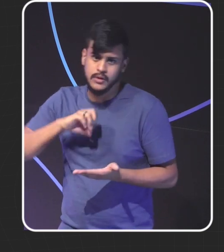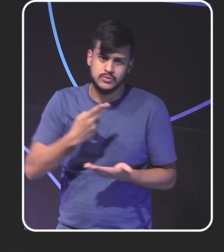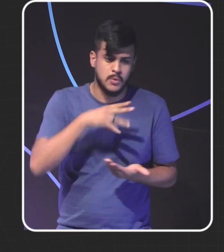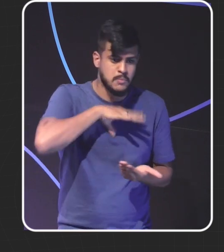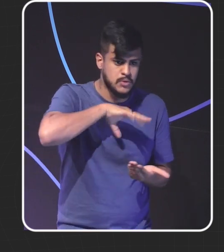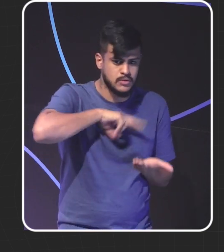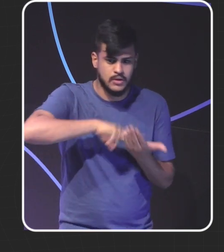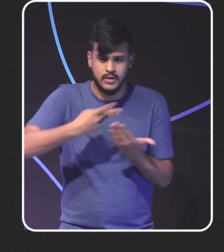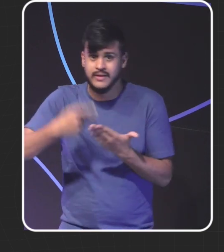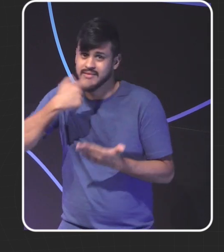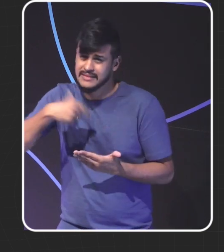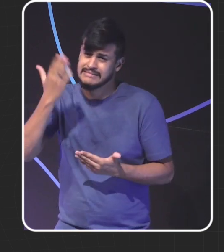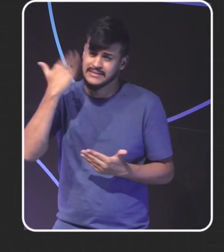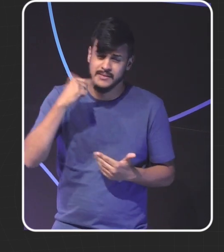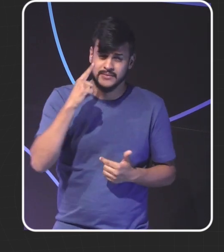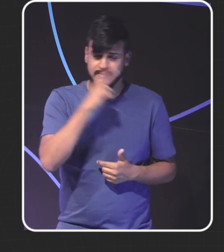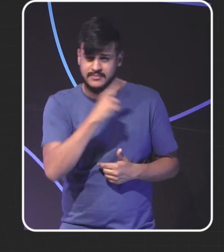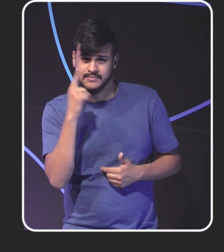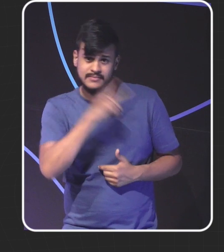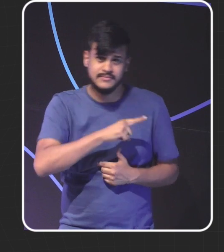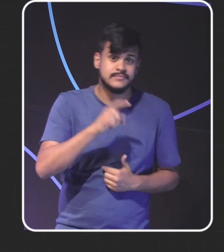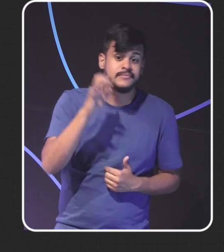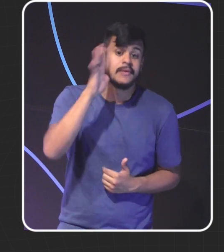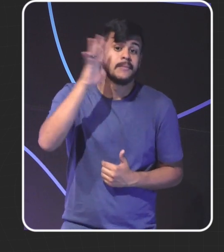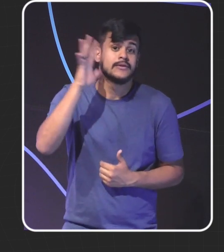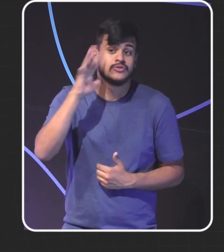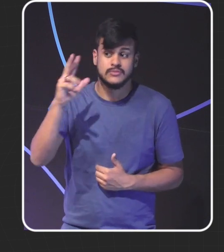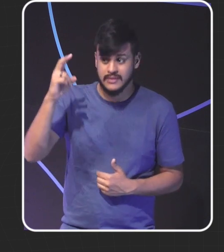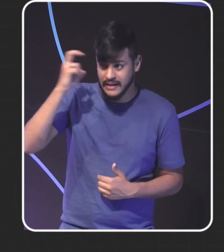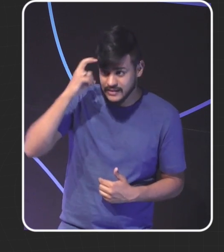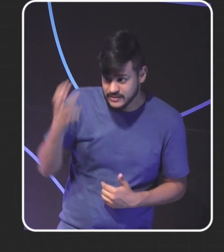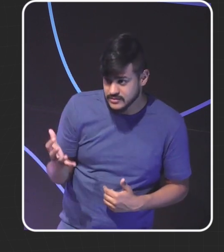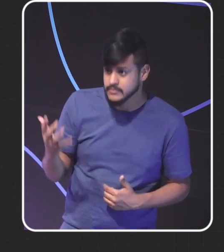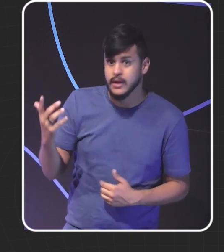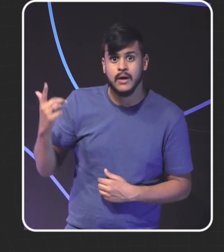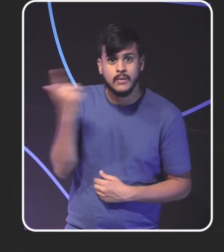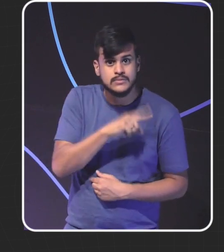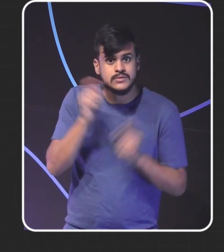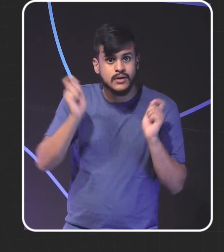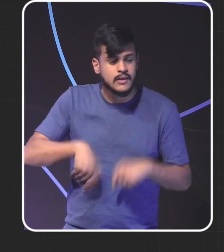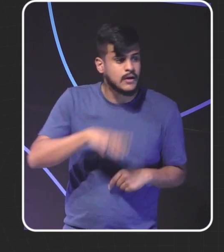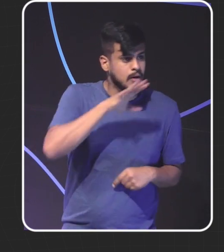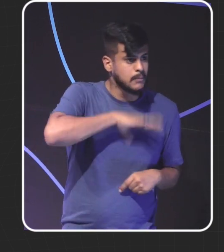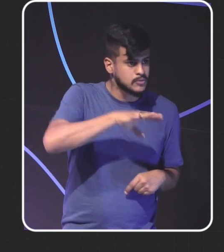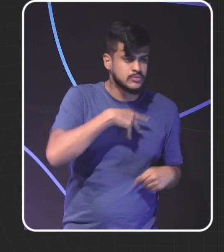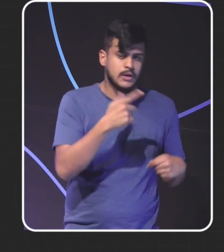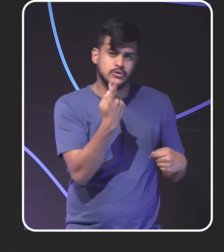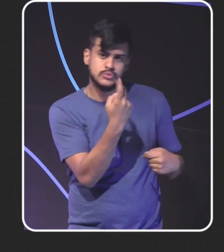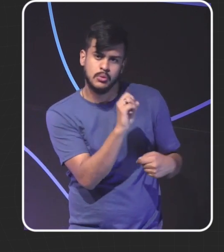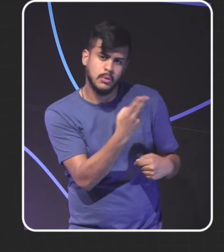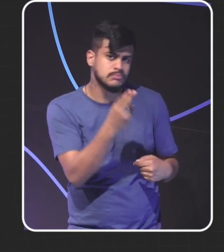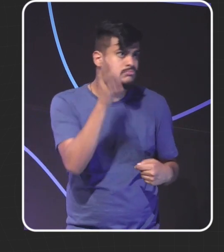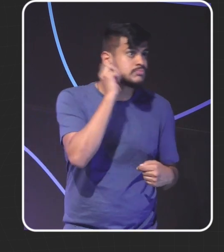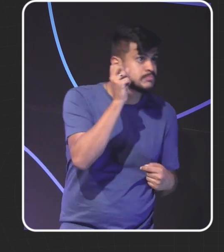tendo essa dificuldade, imagina pensar em inteligência artificial com Libras. Mas pensando assim, além dessa possibilidade, você acha